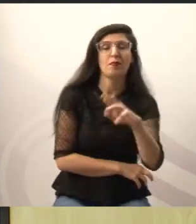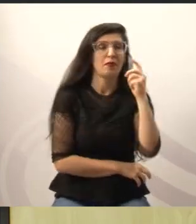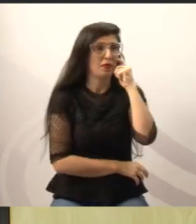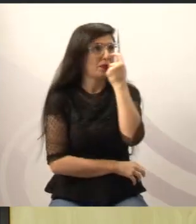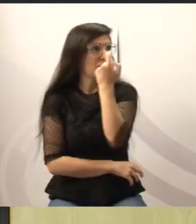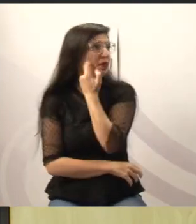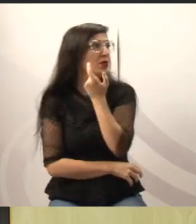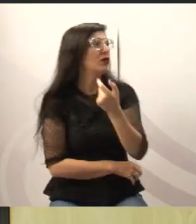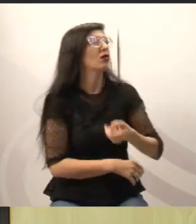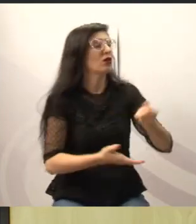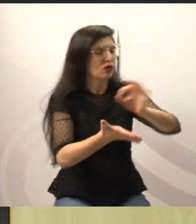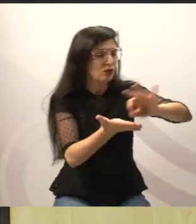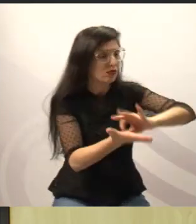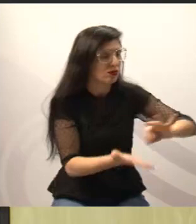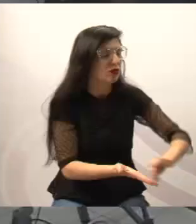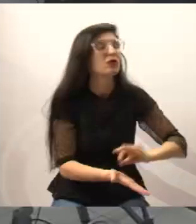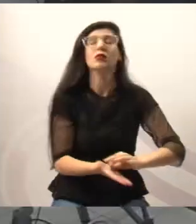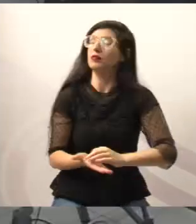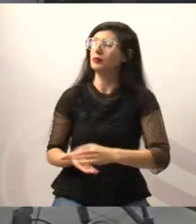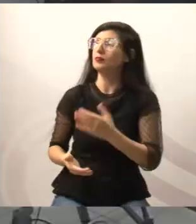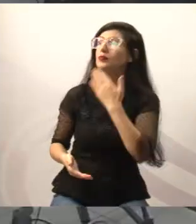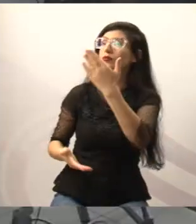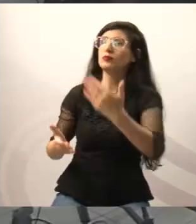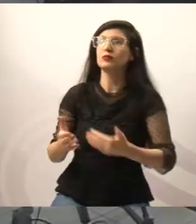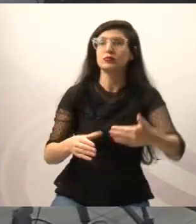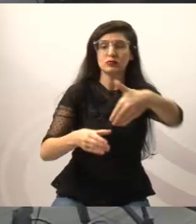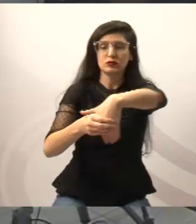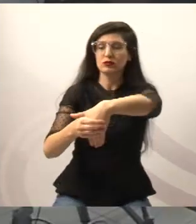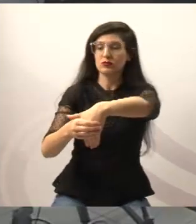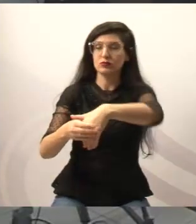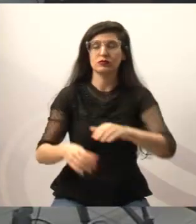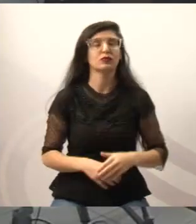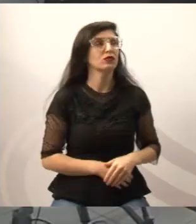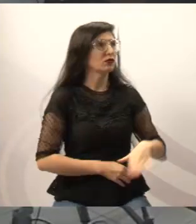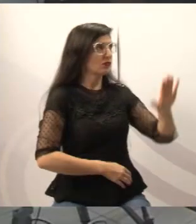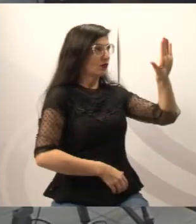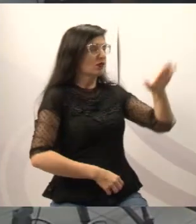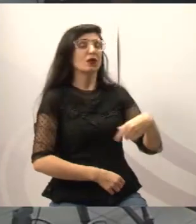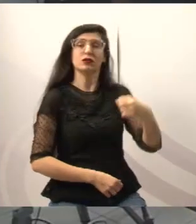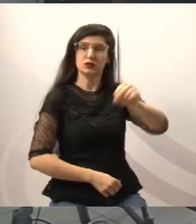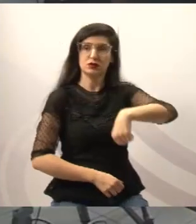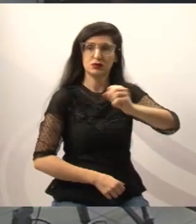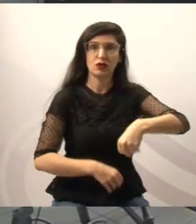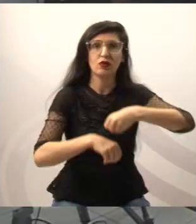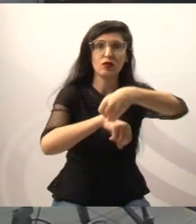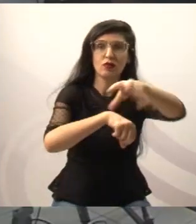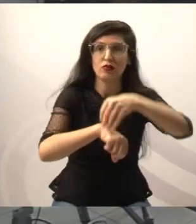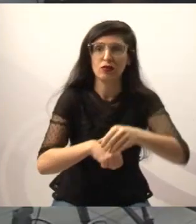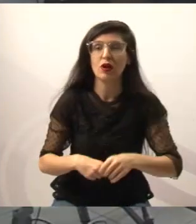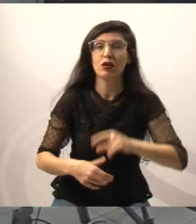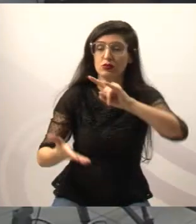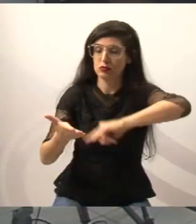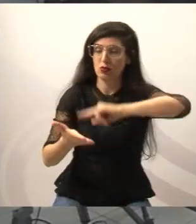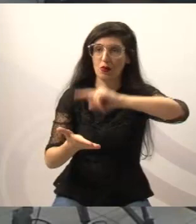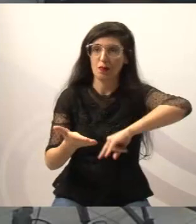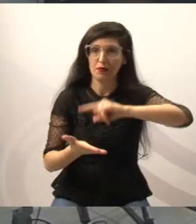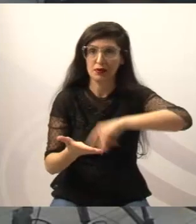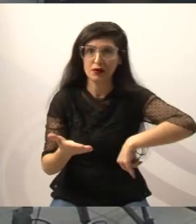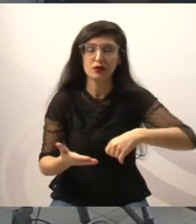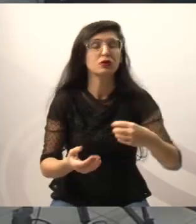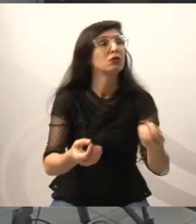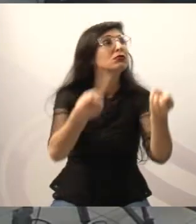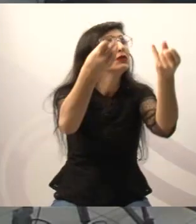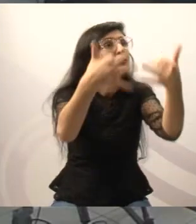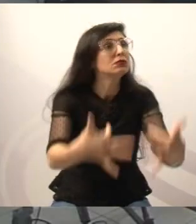solicitado votação. Presidente, por favor. Eu fiz pedido de informação que eu quero saber quantas pessoas